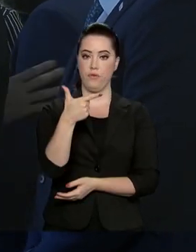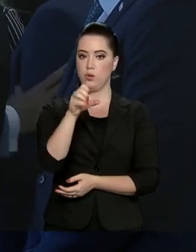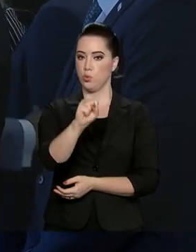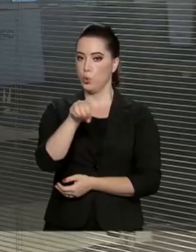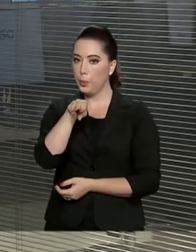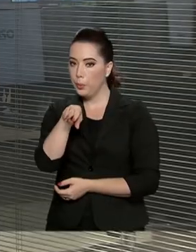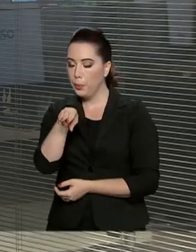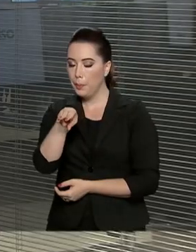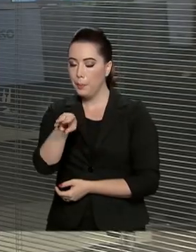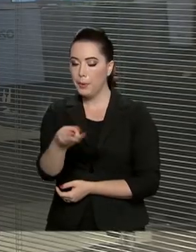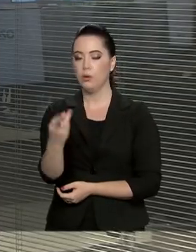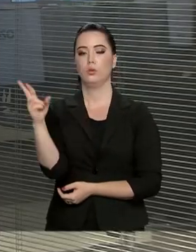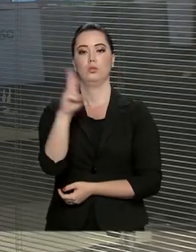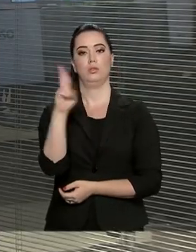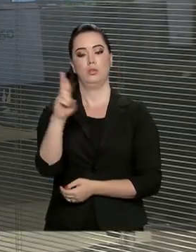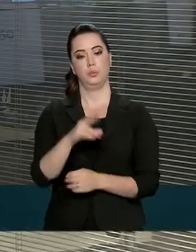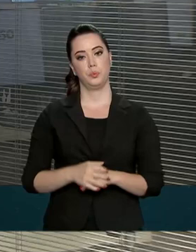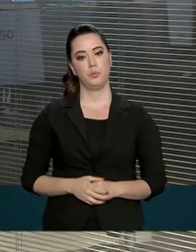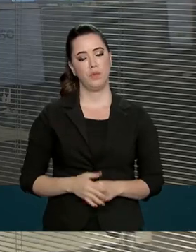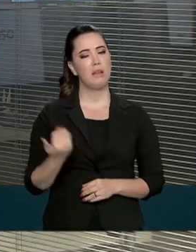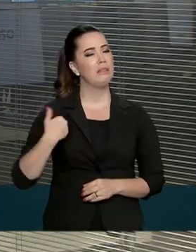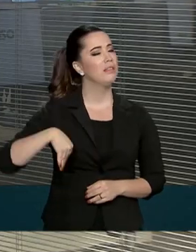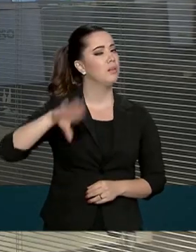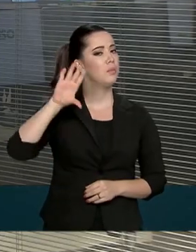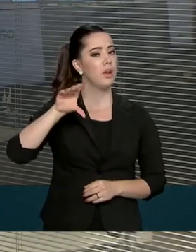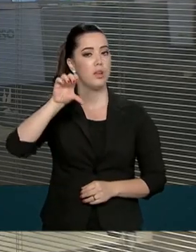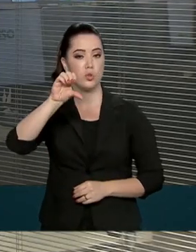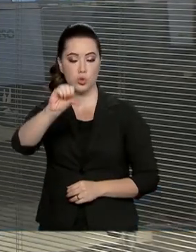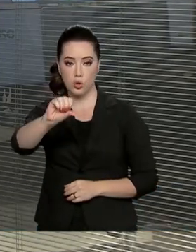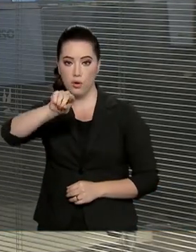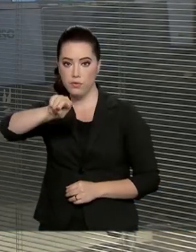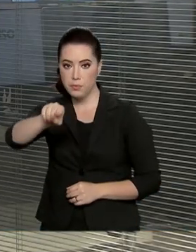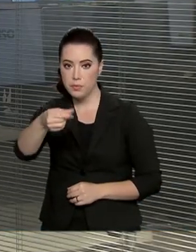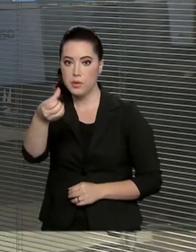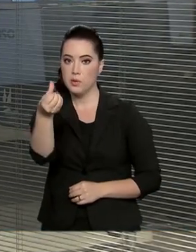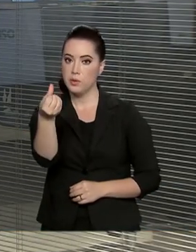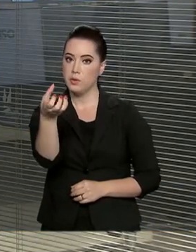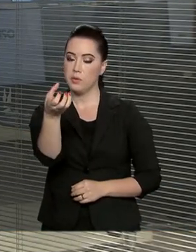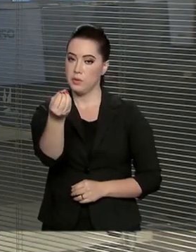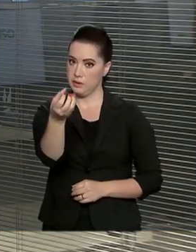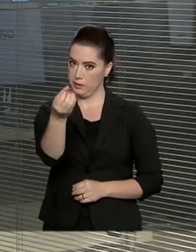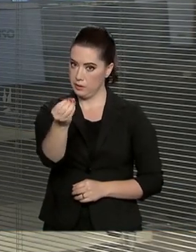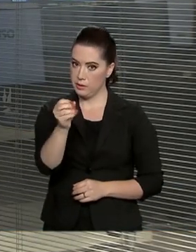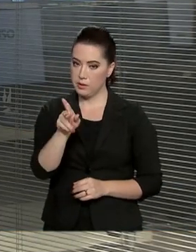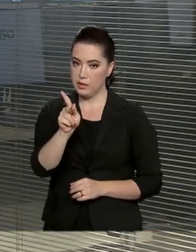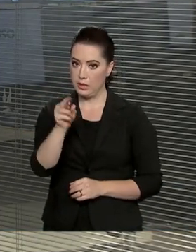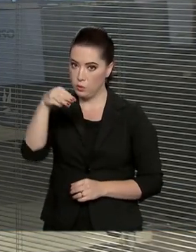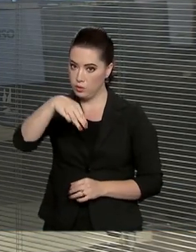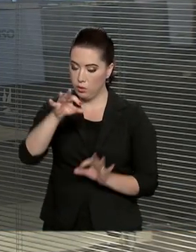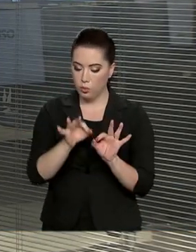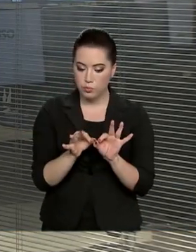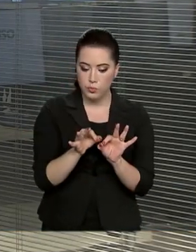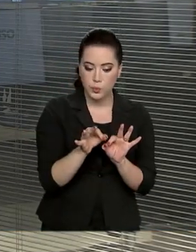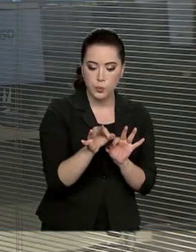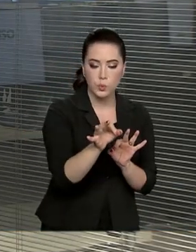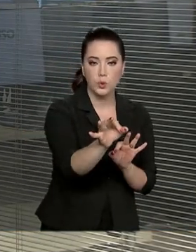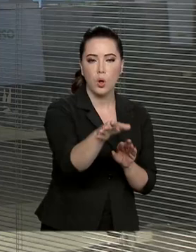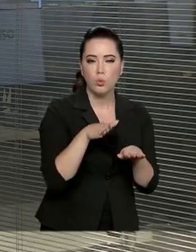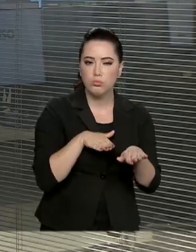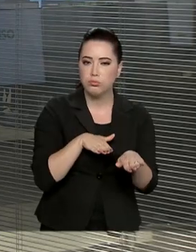reais. O país conta com mais de 9.600 quilômetros de rodovias concedidas e cerca de 30